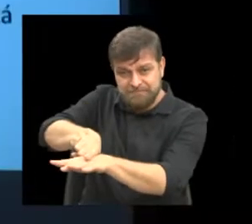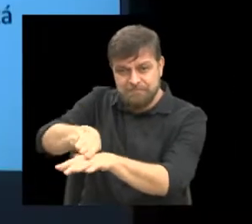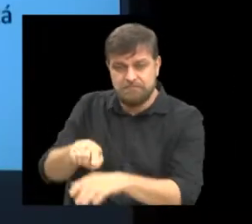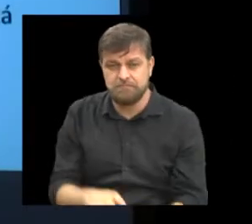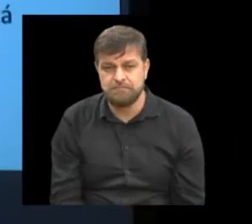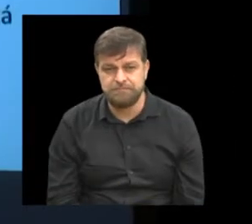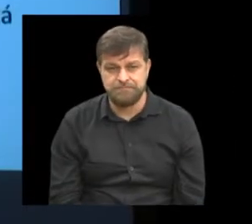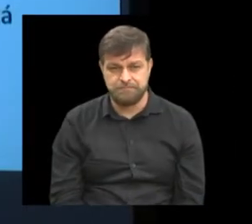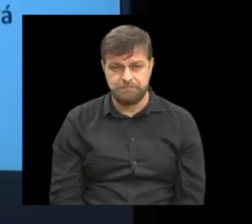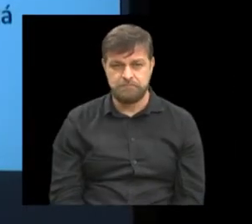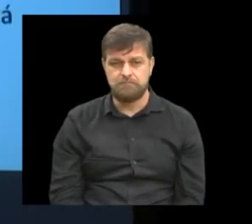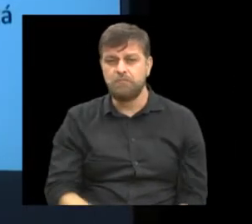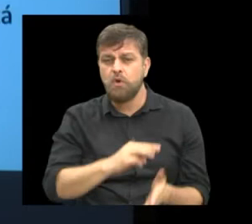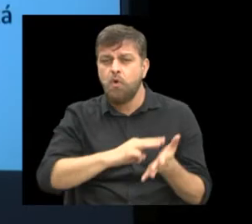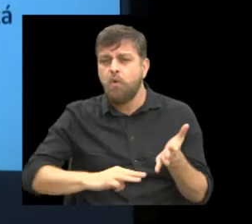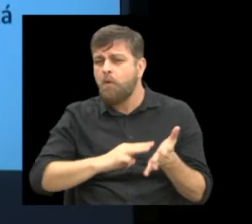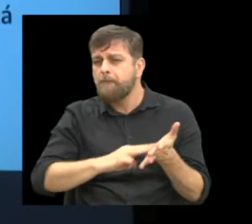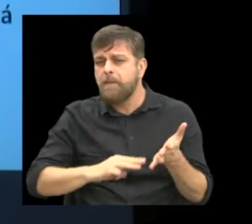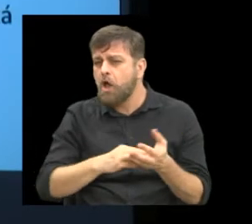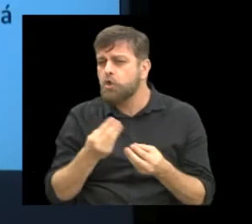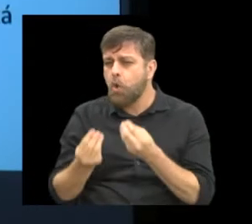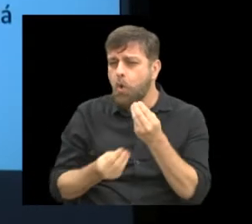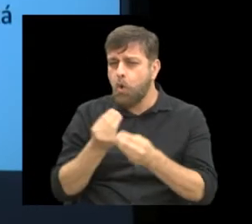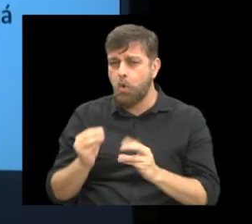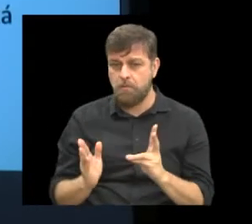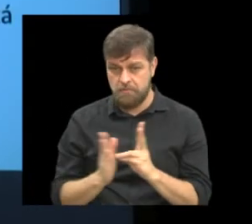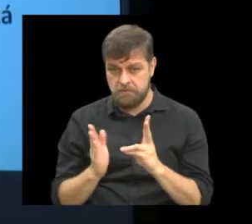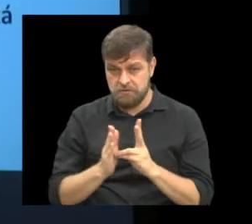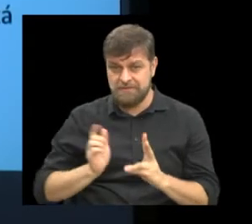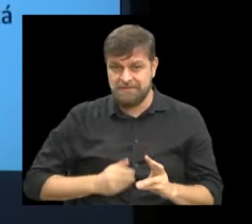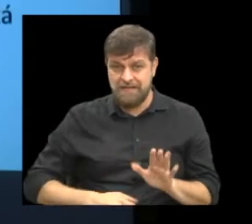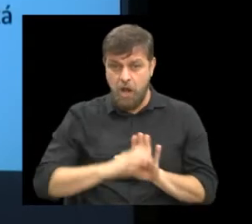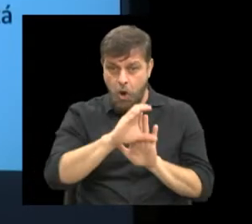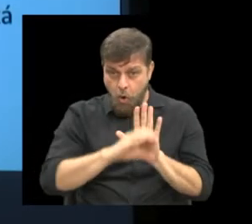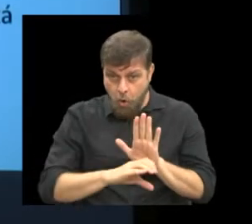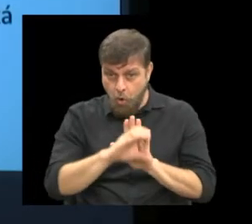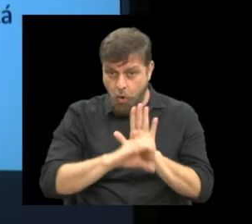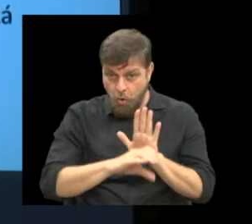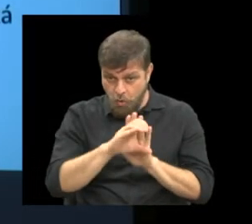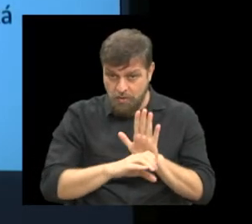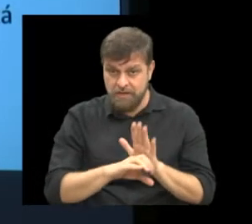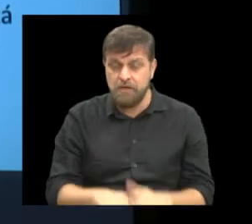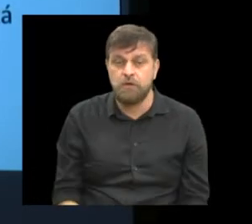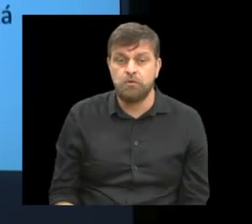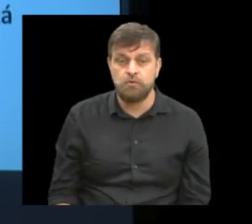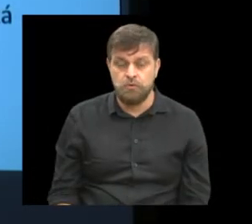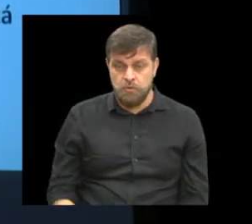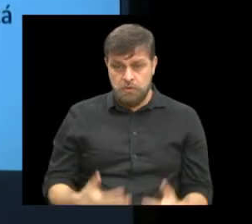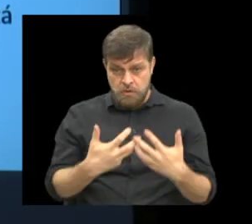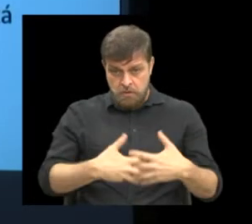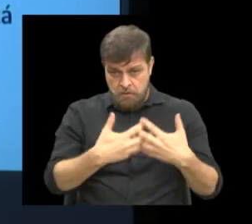A metodologia. A Tiquira utiliza o currículo funcional natural e ecológico.